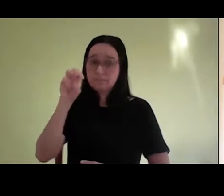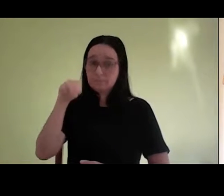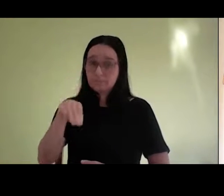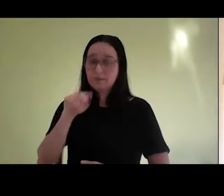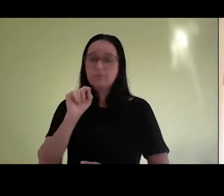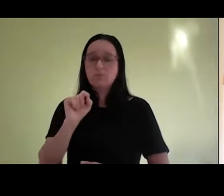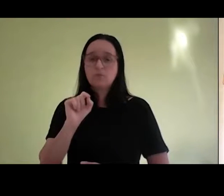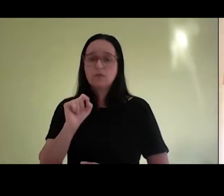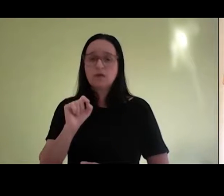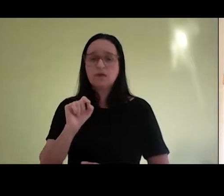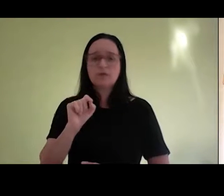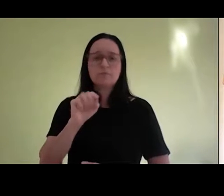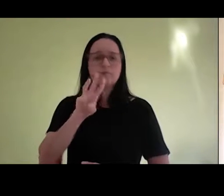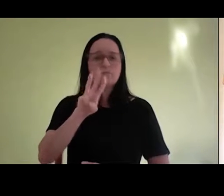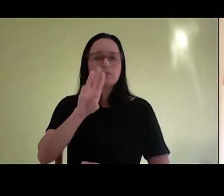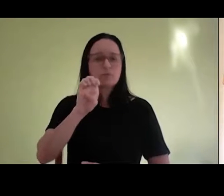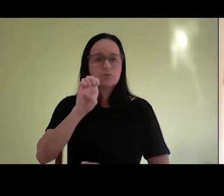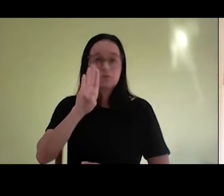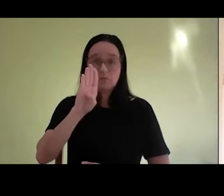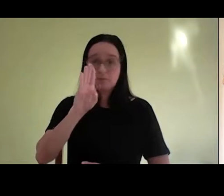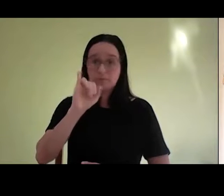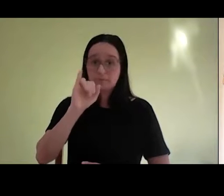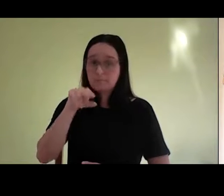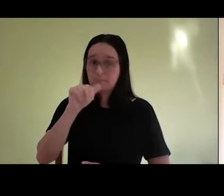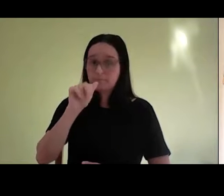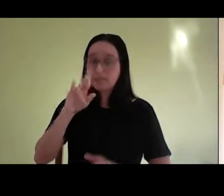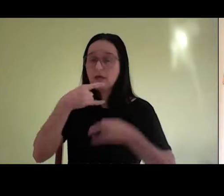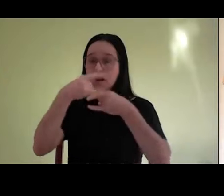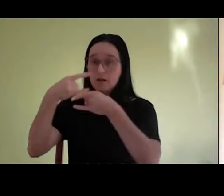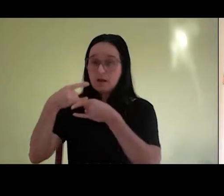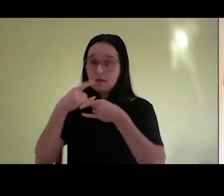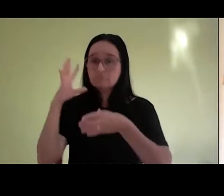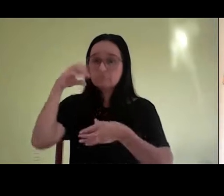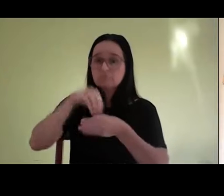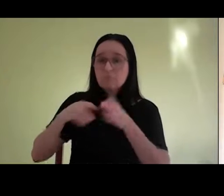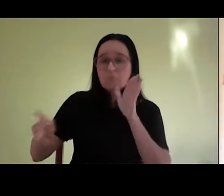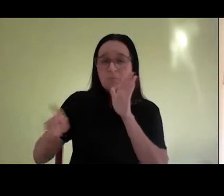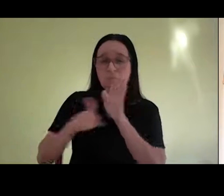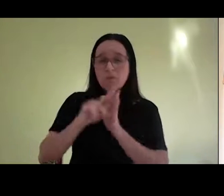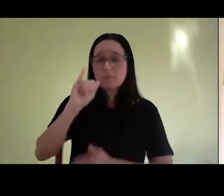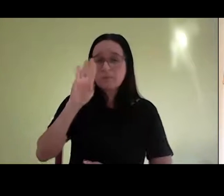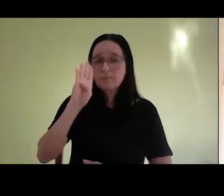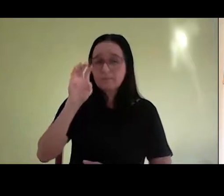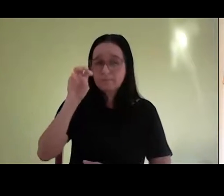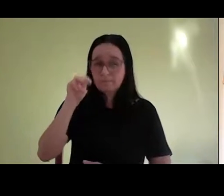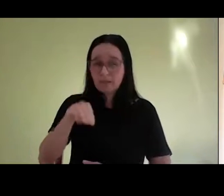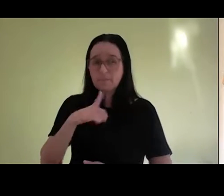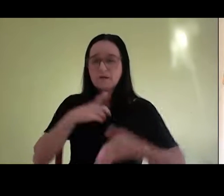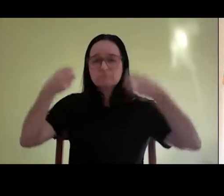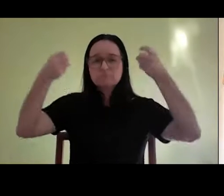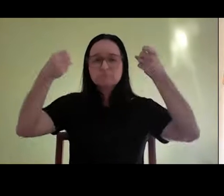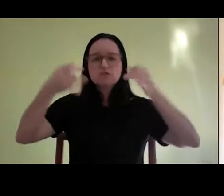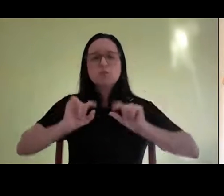uma live, mas para o público interno, então foi uma live interna na IBM, aonde eu tinha que explicar a tecnologia